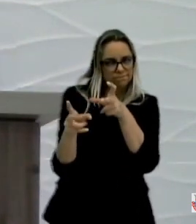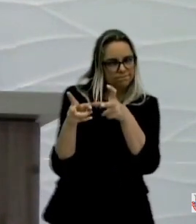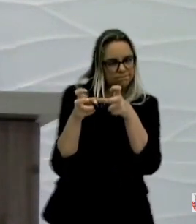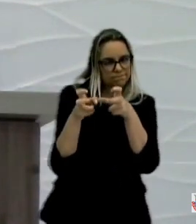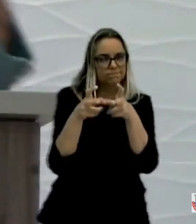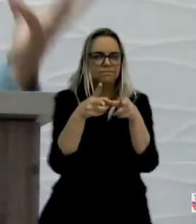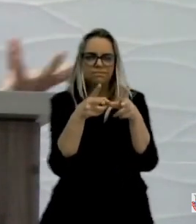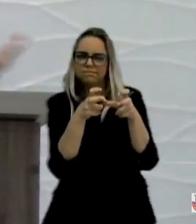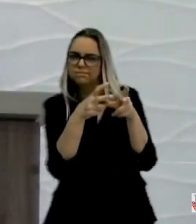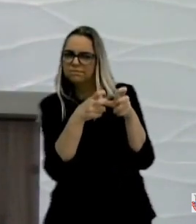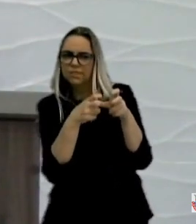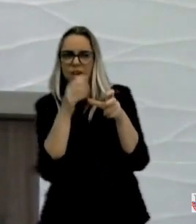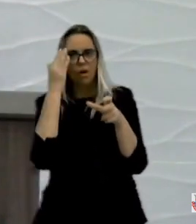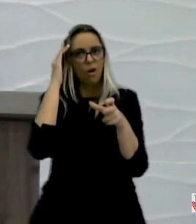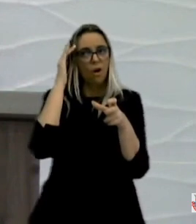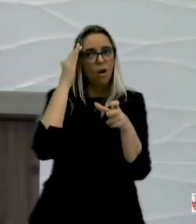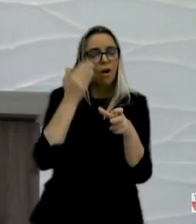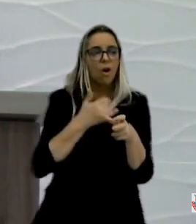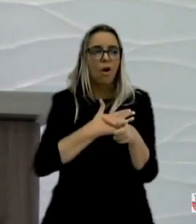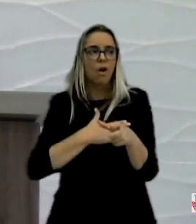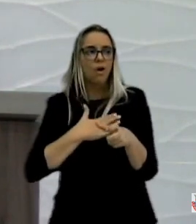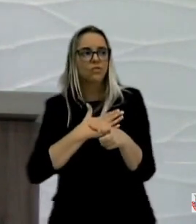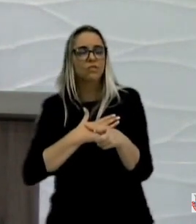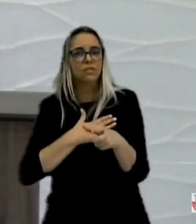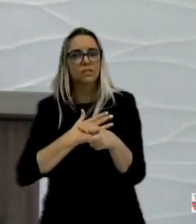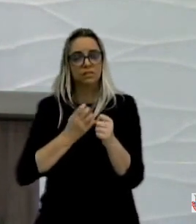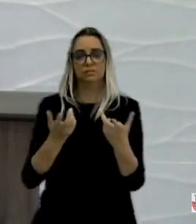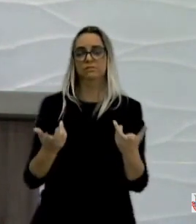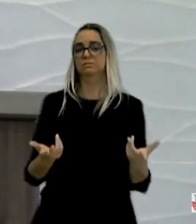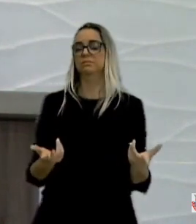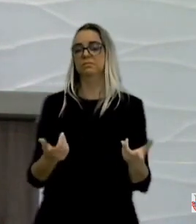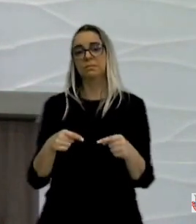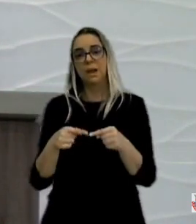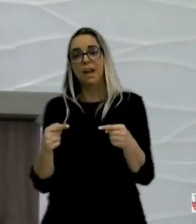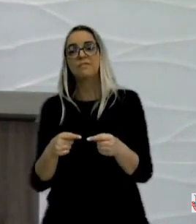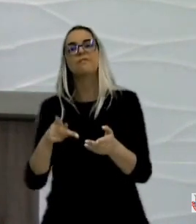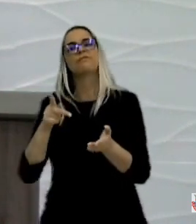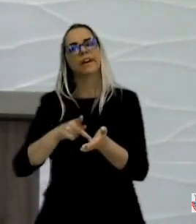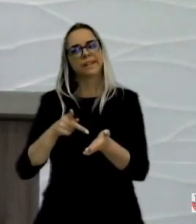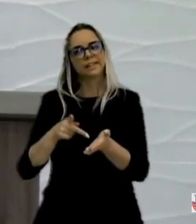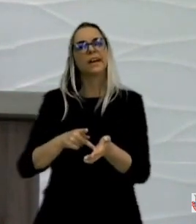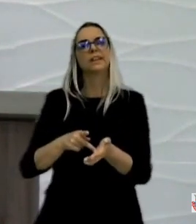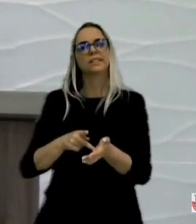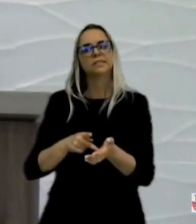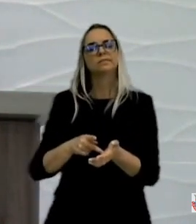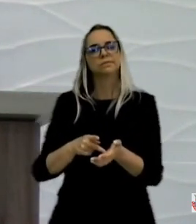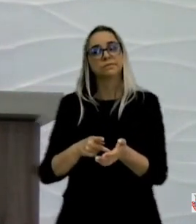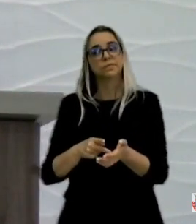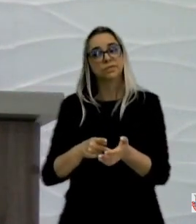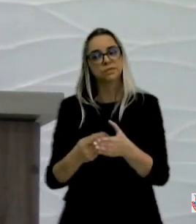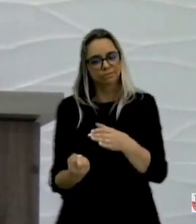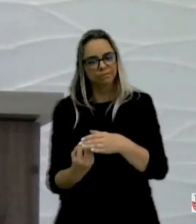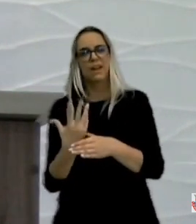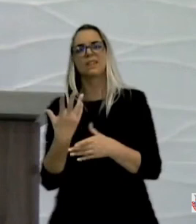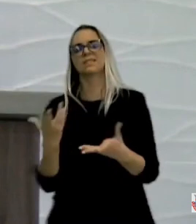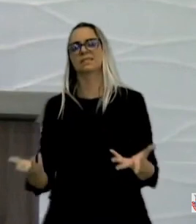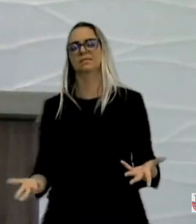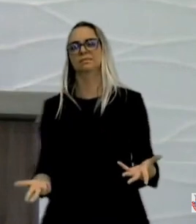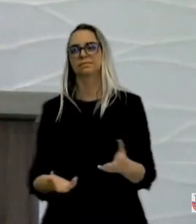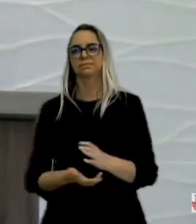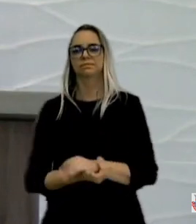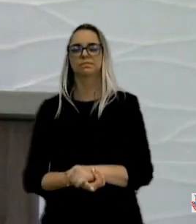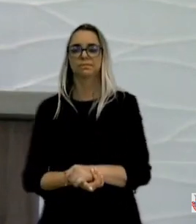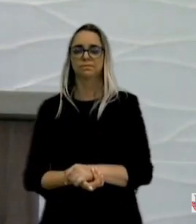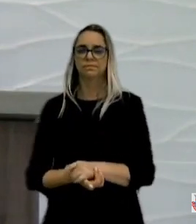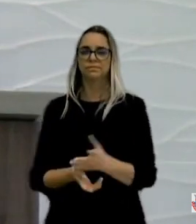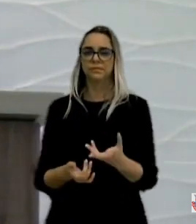o que gosta de se esconder. Mas a verdade sempre vem à tona Não adianta querer